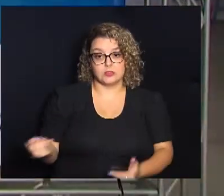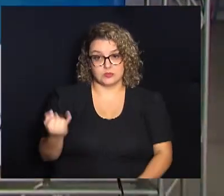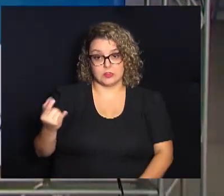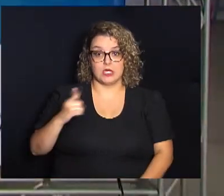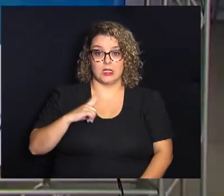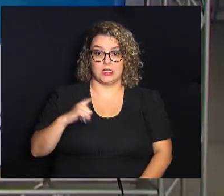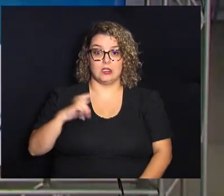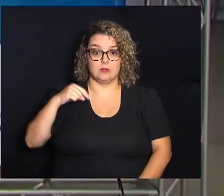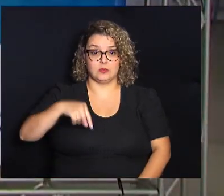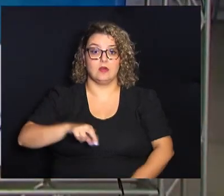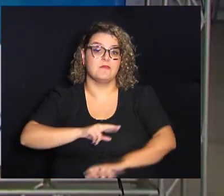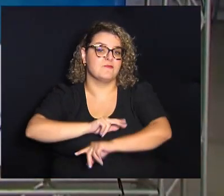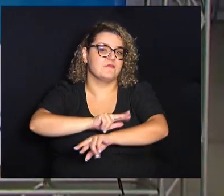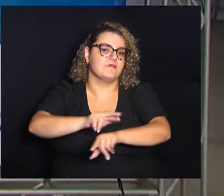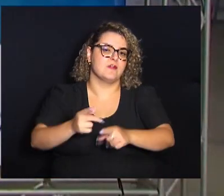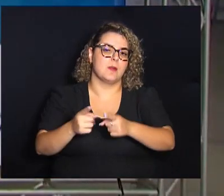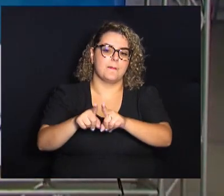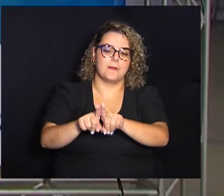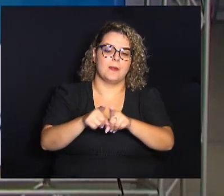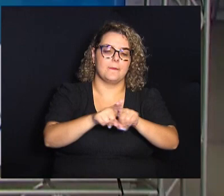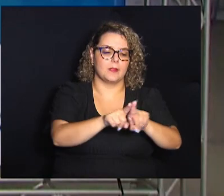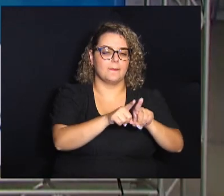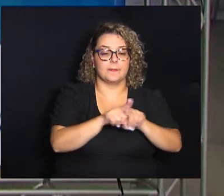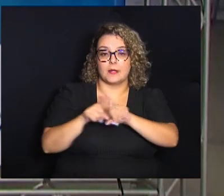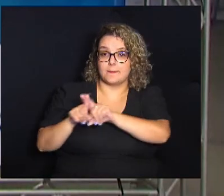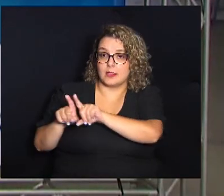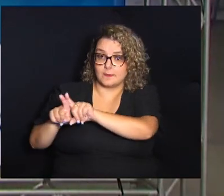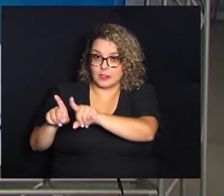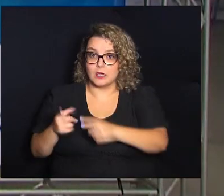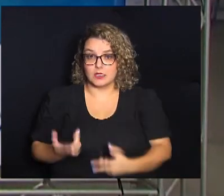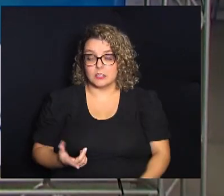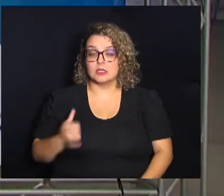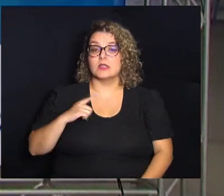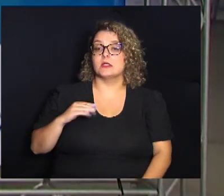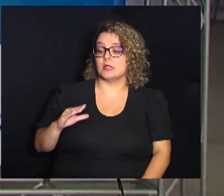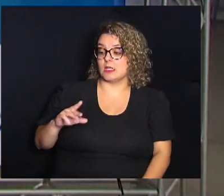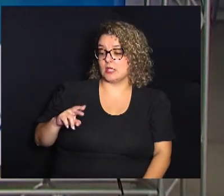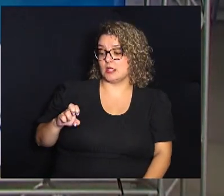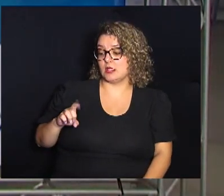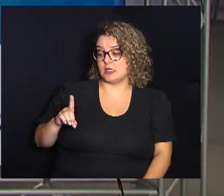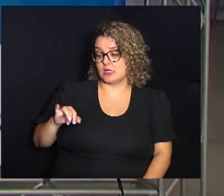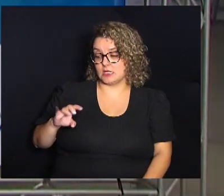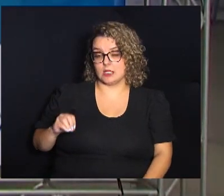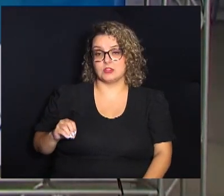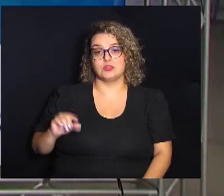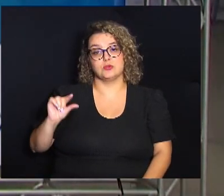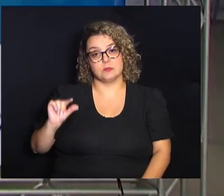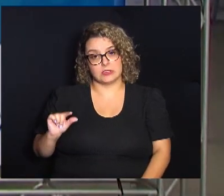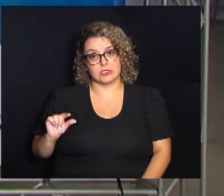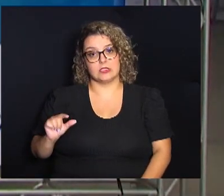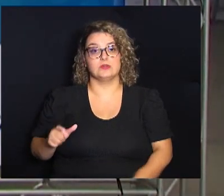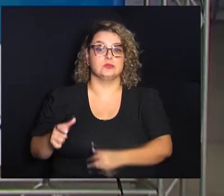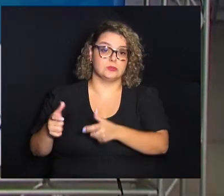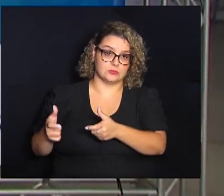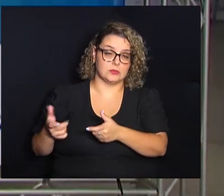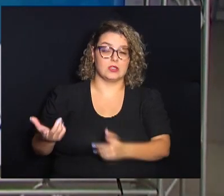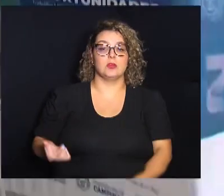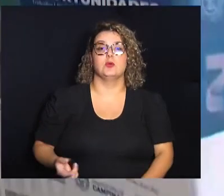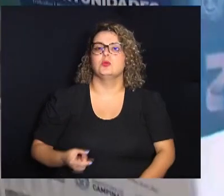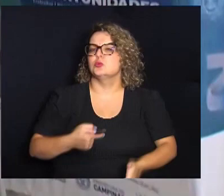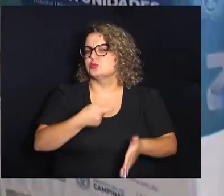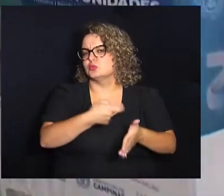aqui vários parceiros, né, que têm créditos, microcréditos, com taxas